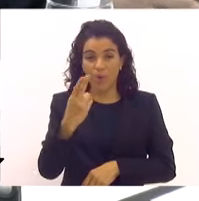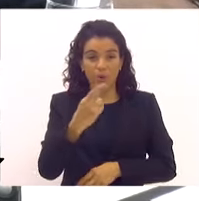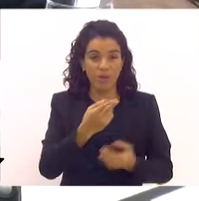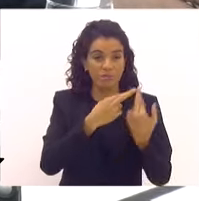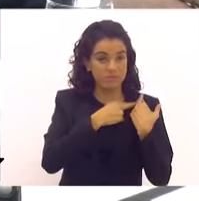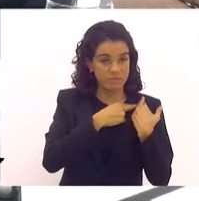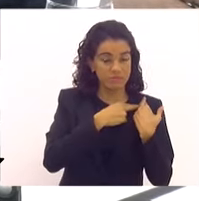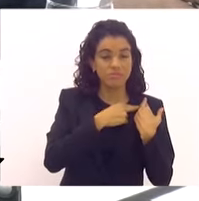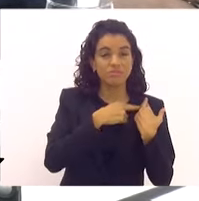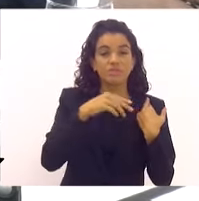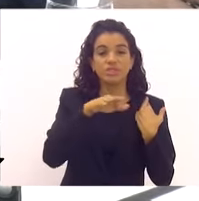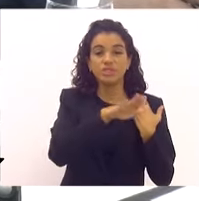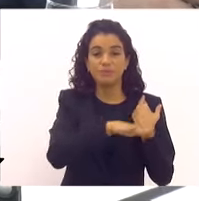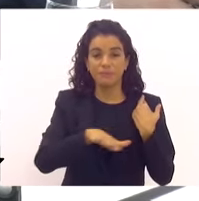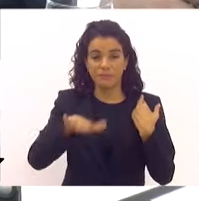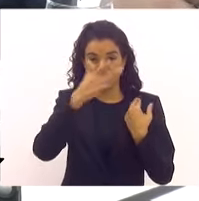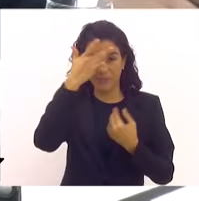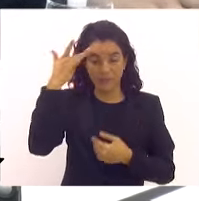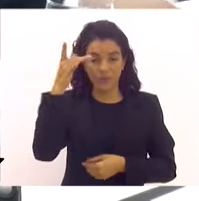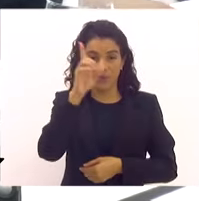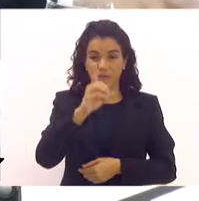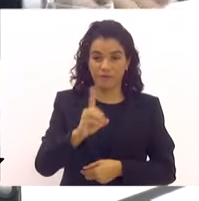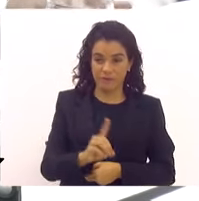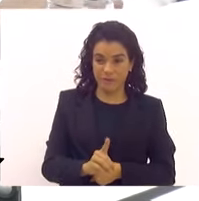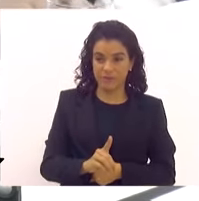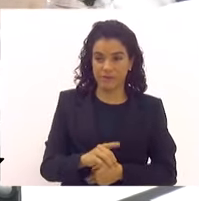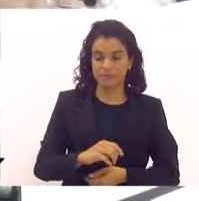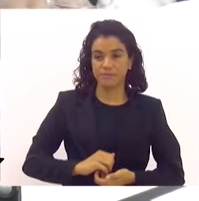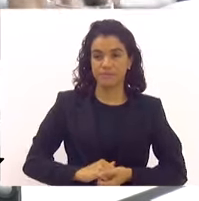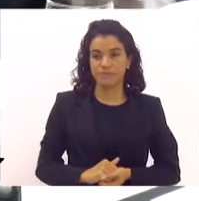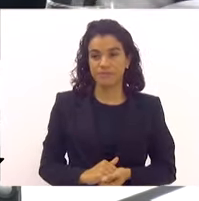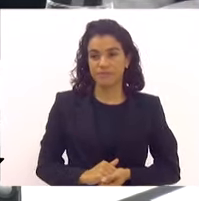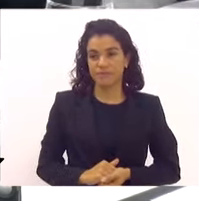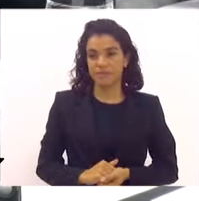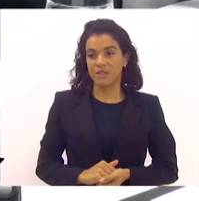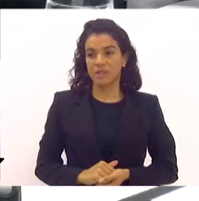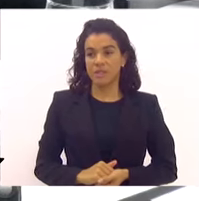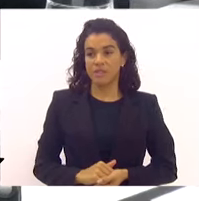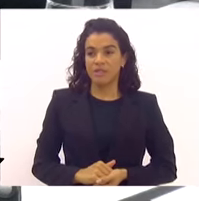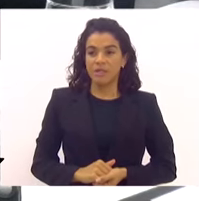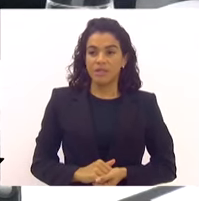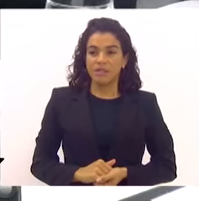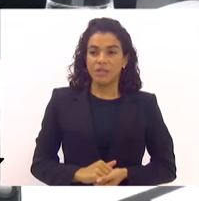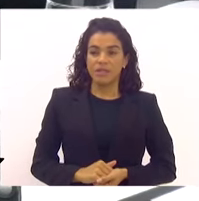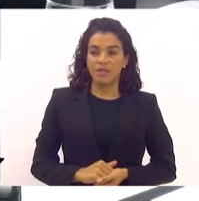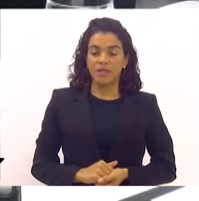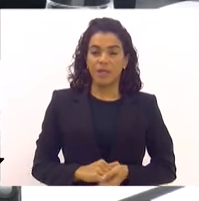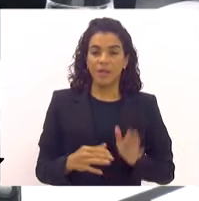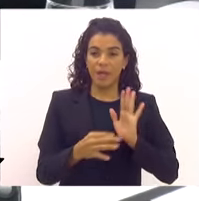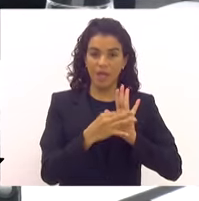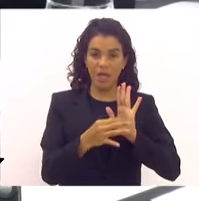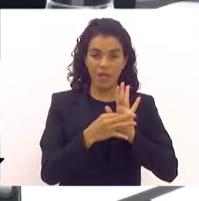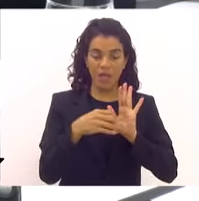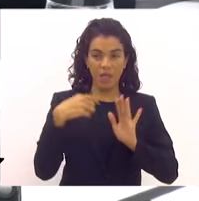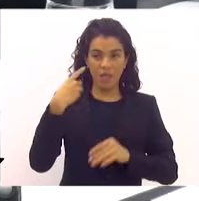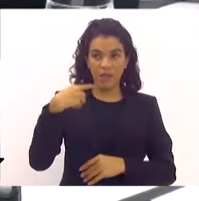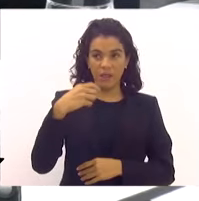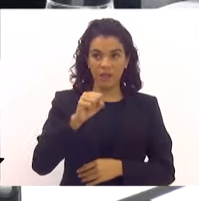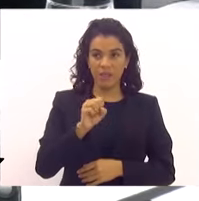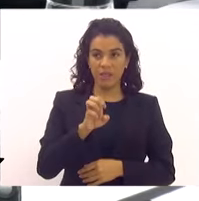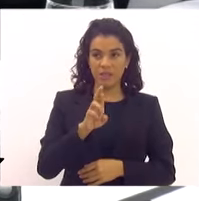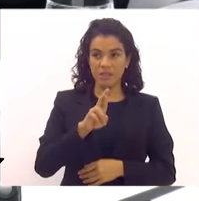responsáveis legais por pessoa com deficiência na forma que menciona. Para aparecer, deputado doutor